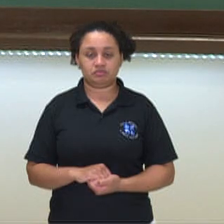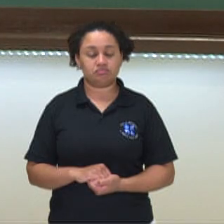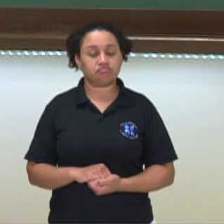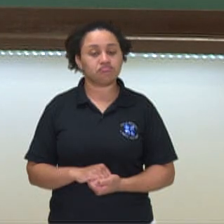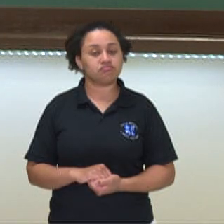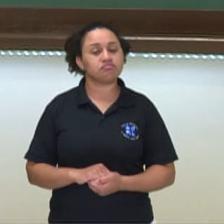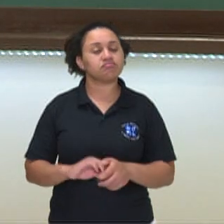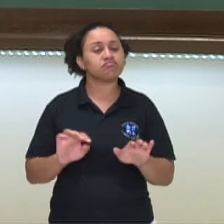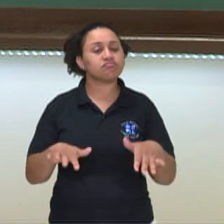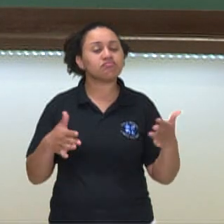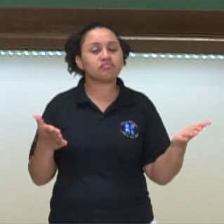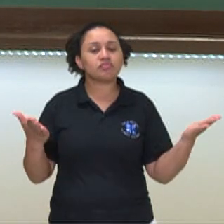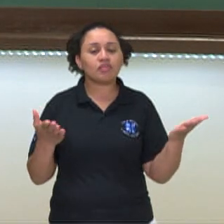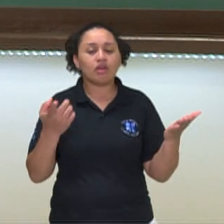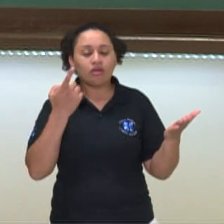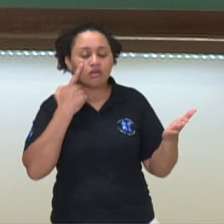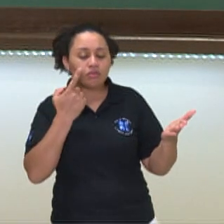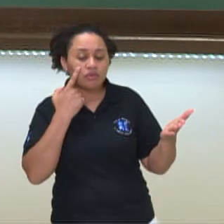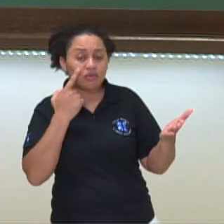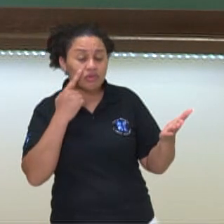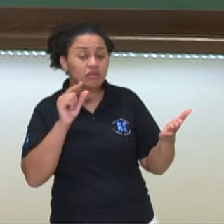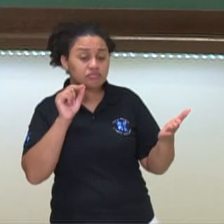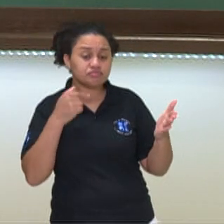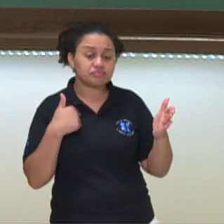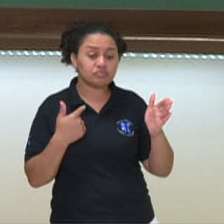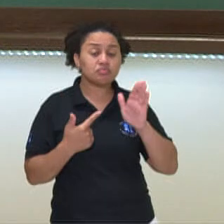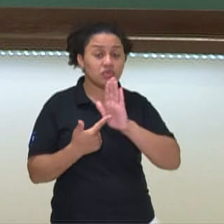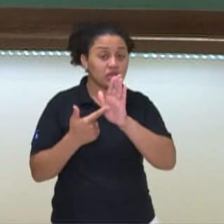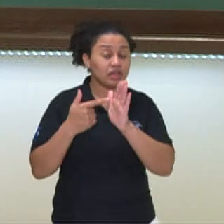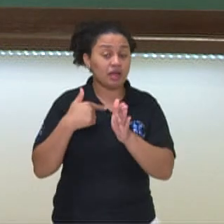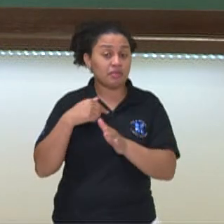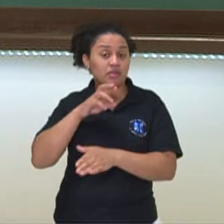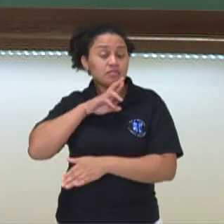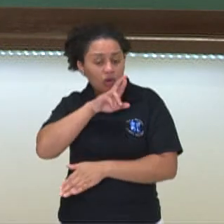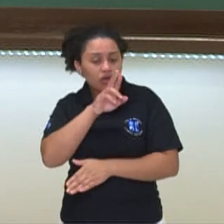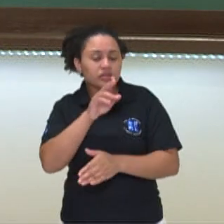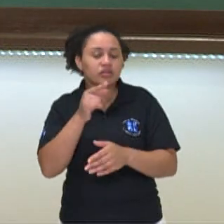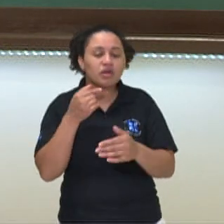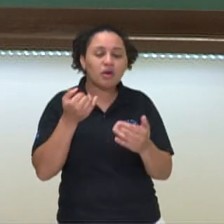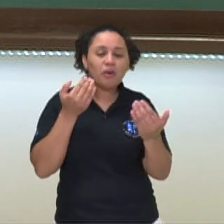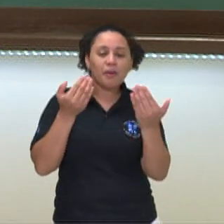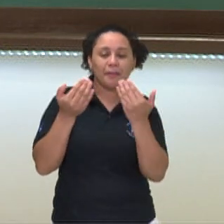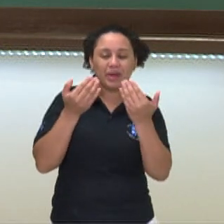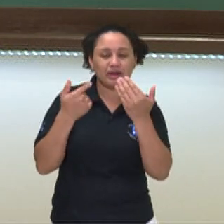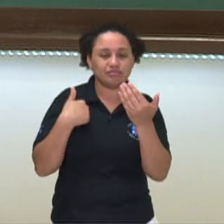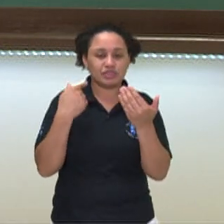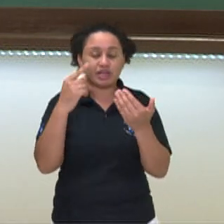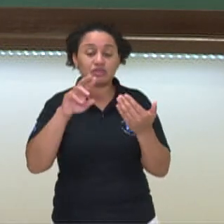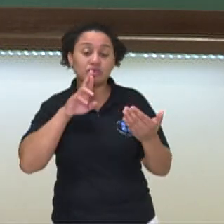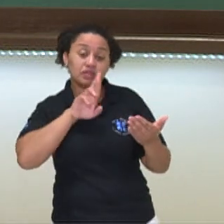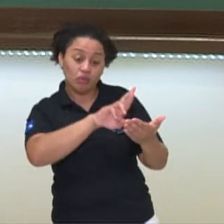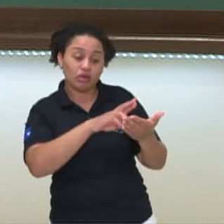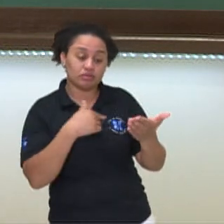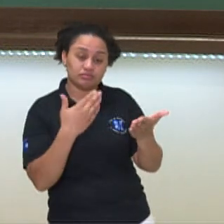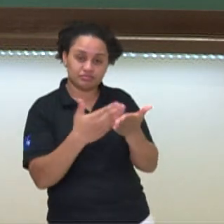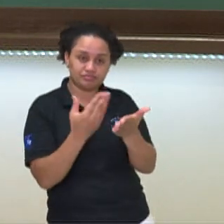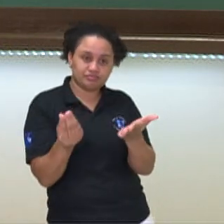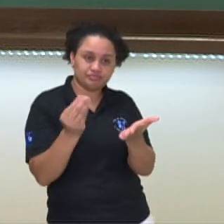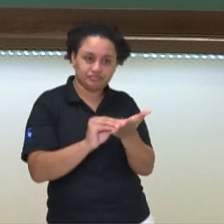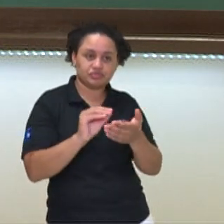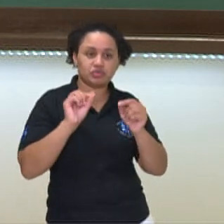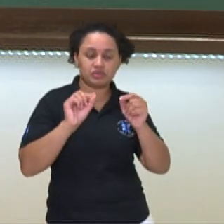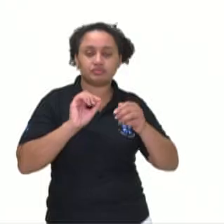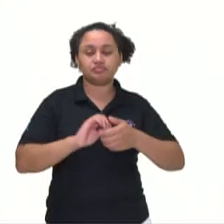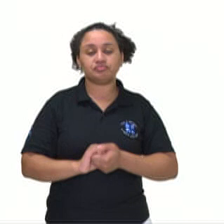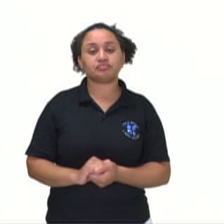Muito bem, vamos ver o que eu vou te apresentar aqui de resposta e vamos ver se condiz aí com a ideia que você colocou aí no seu caderno. Olha